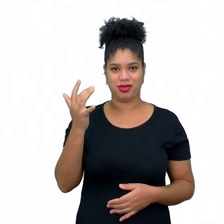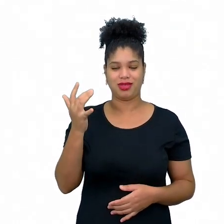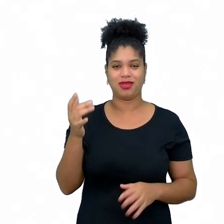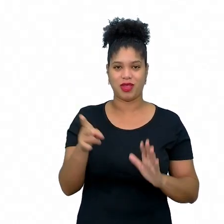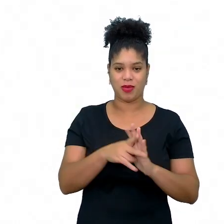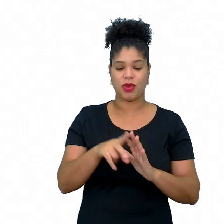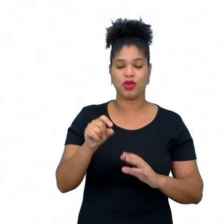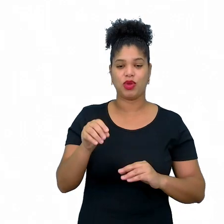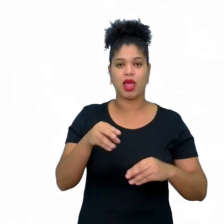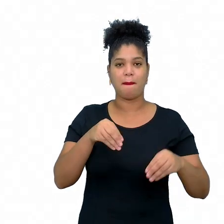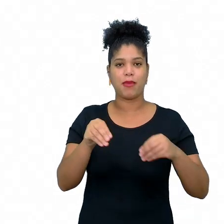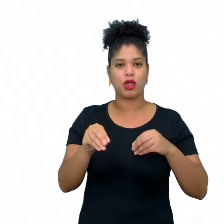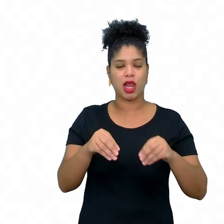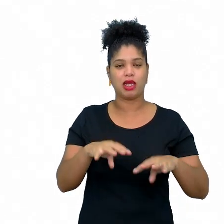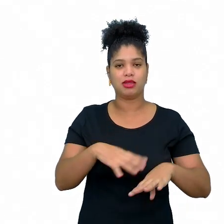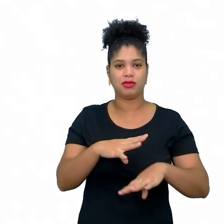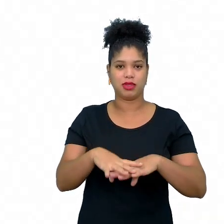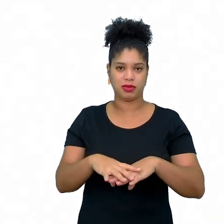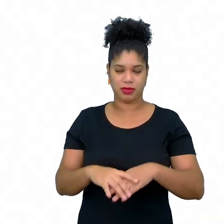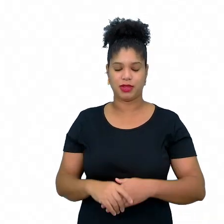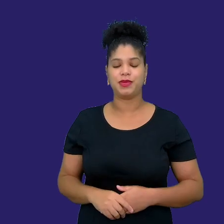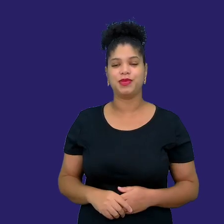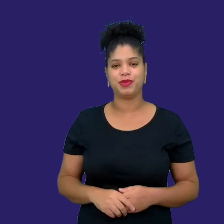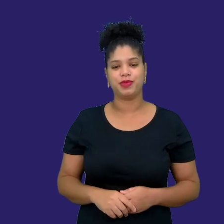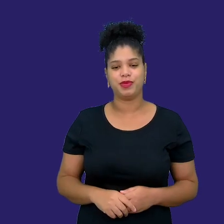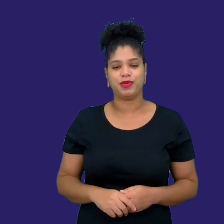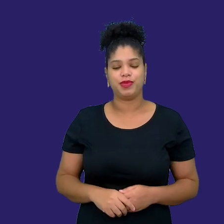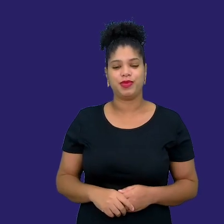utilizando da modelagem matemática.